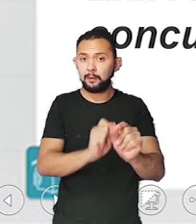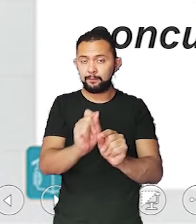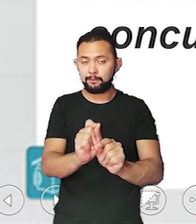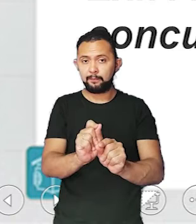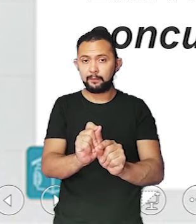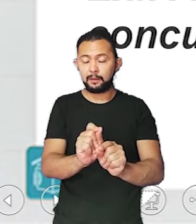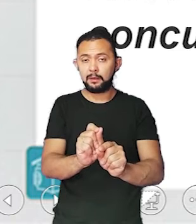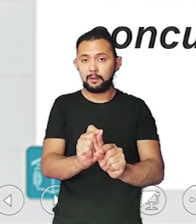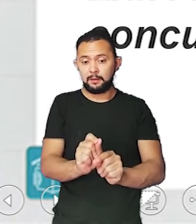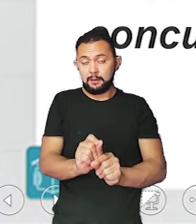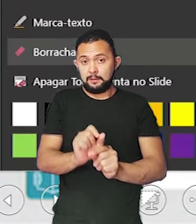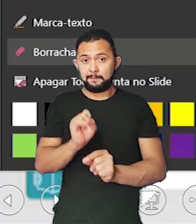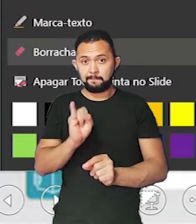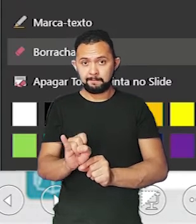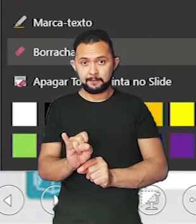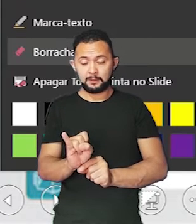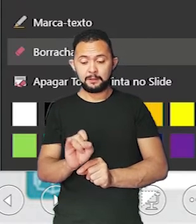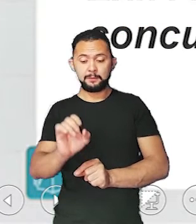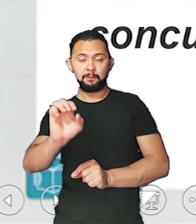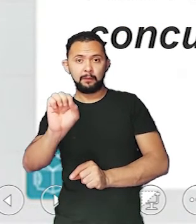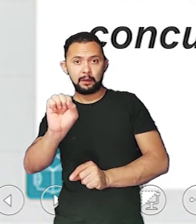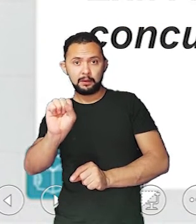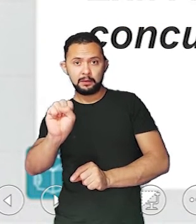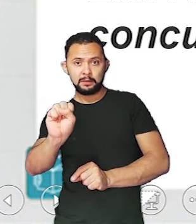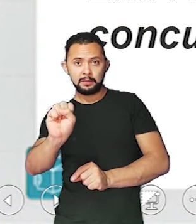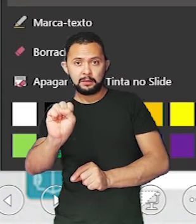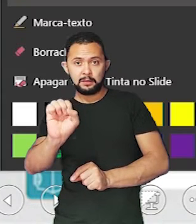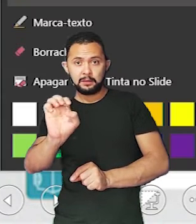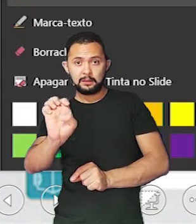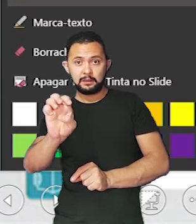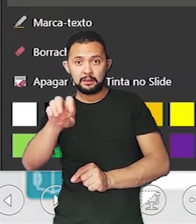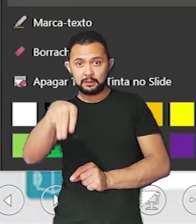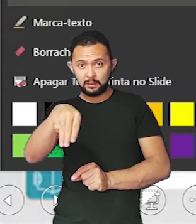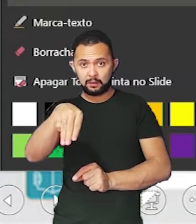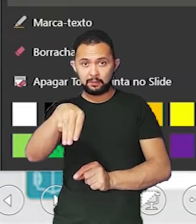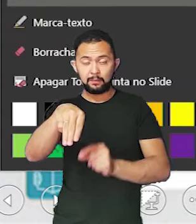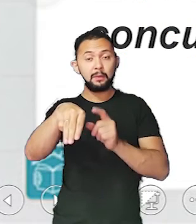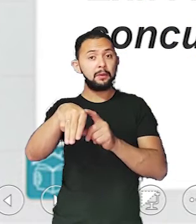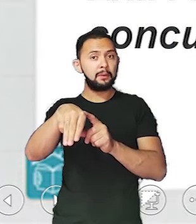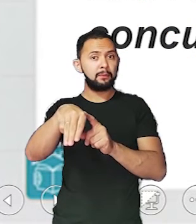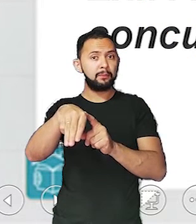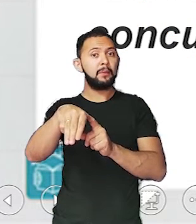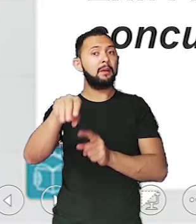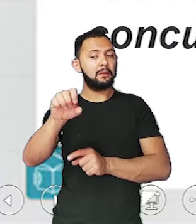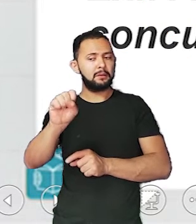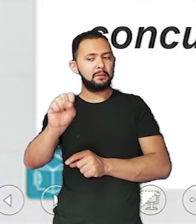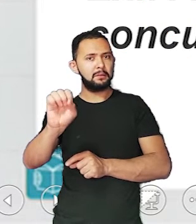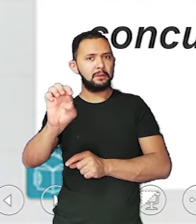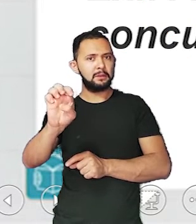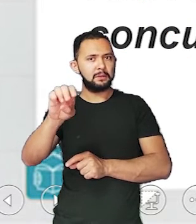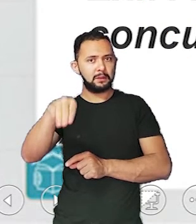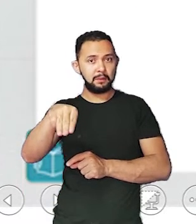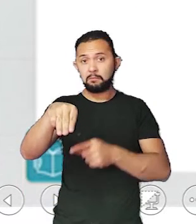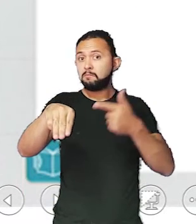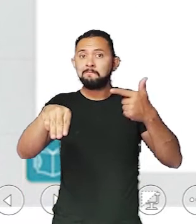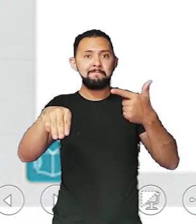que sem feio. Então, não é o sem de número não, viu, gente? É o sem que eu quero combinar com vocês,